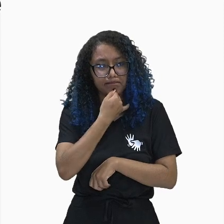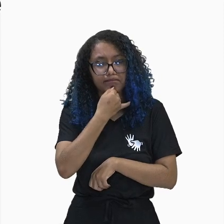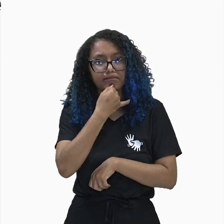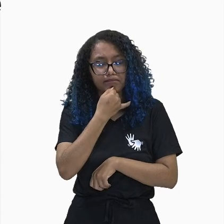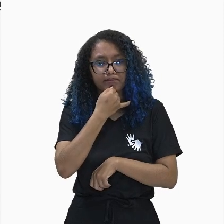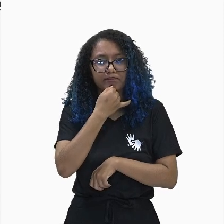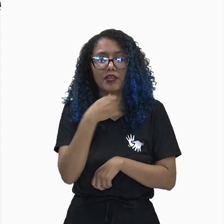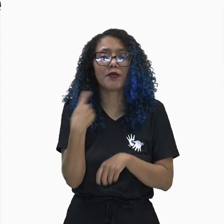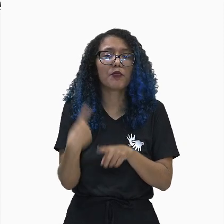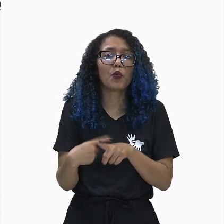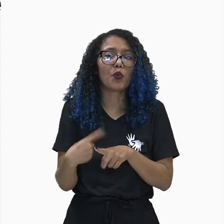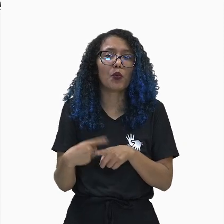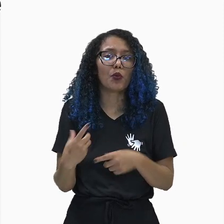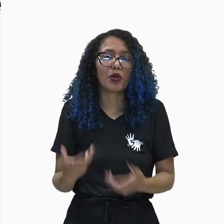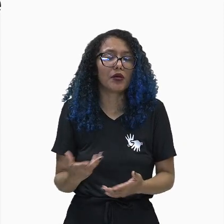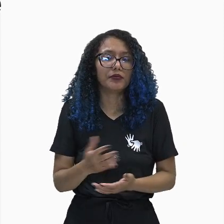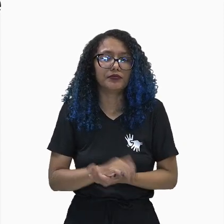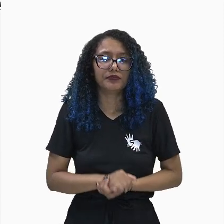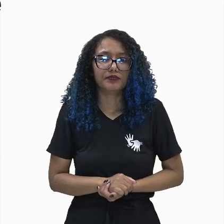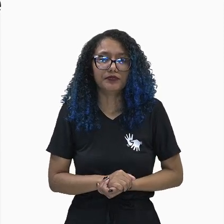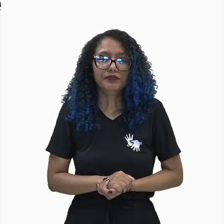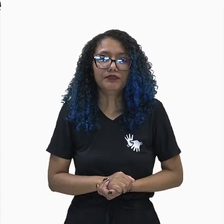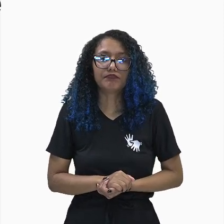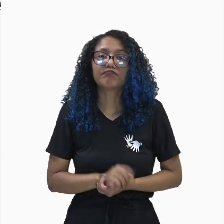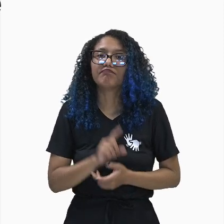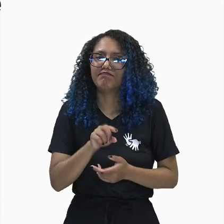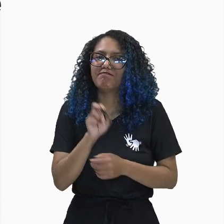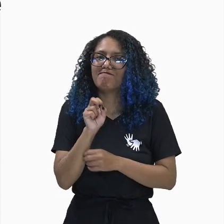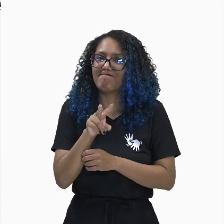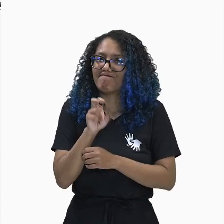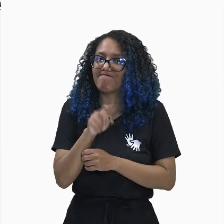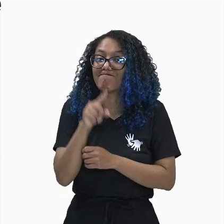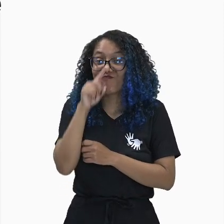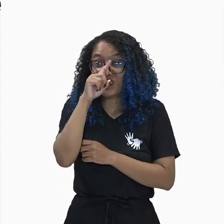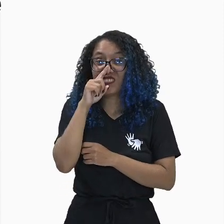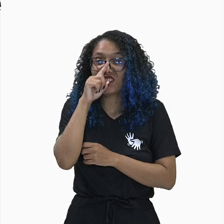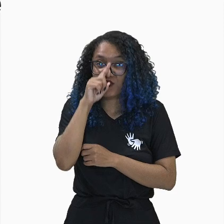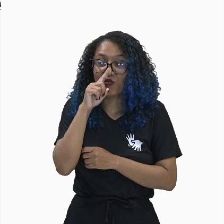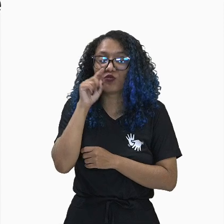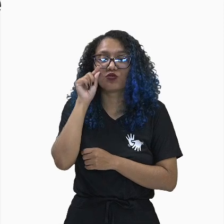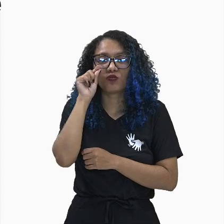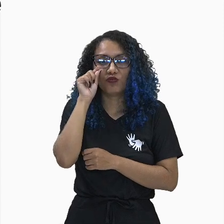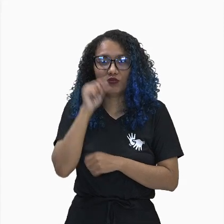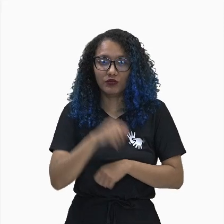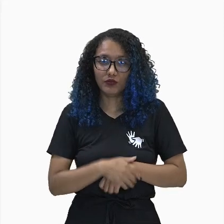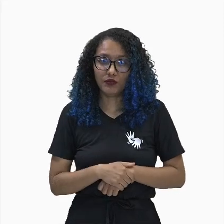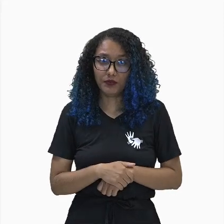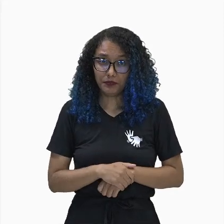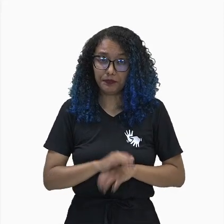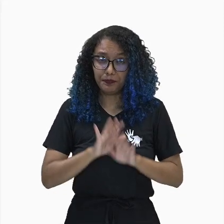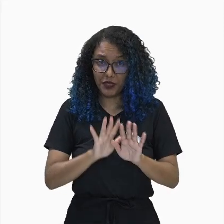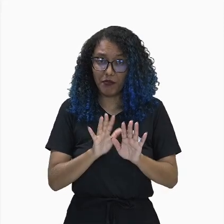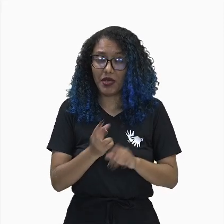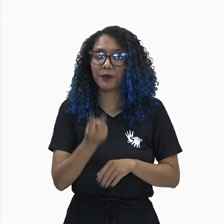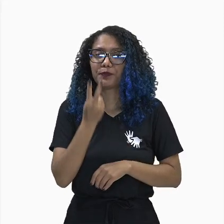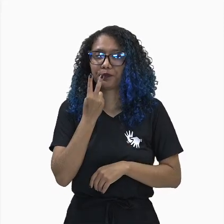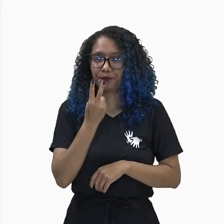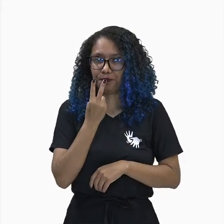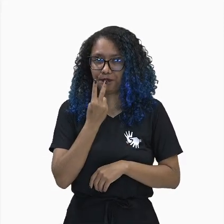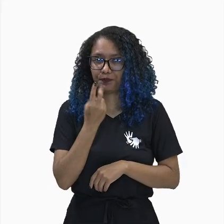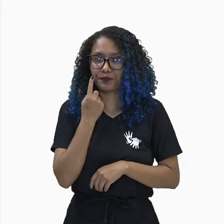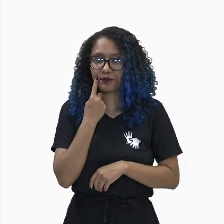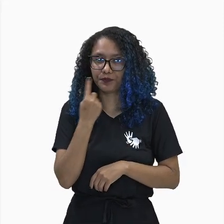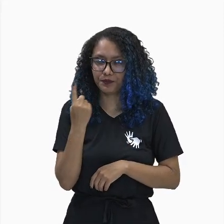né? Porque eles são altamente tóxicos. Nós vemos também o tabagismo. Para